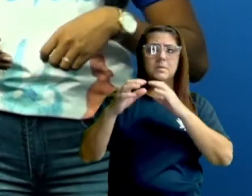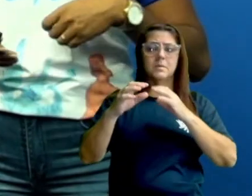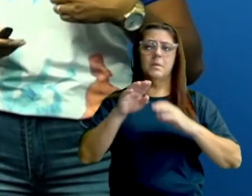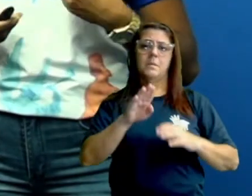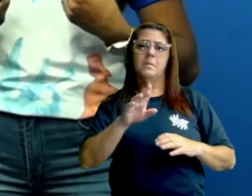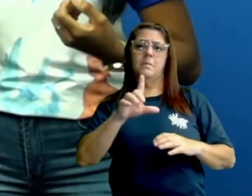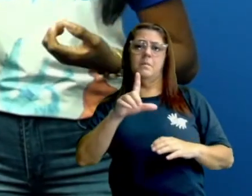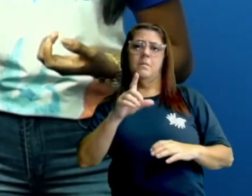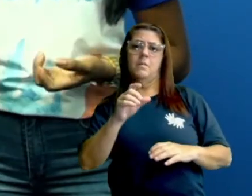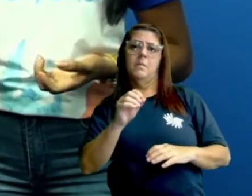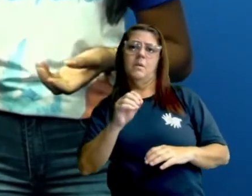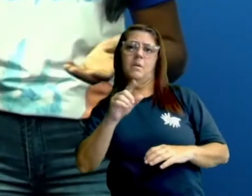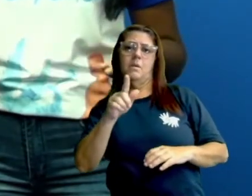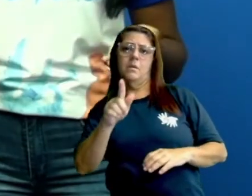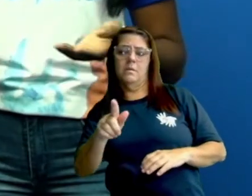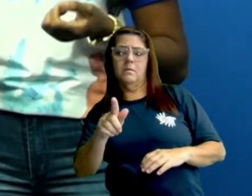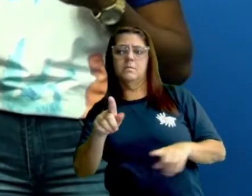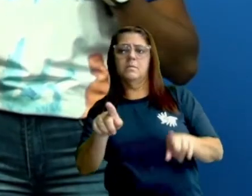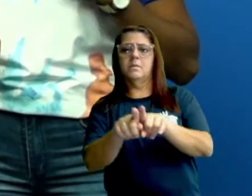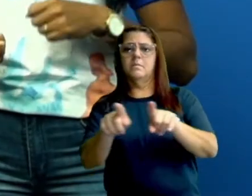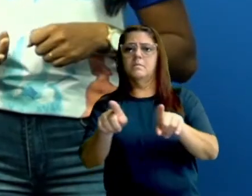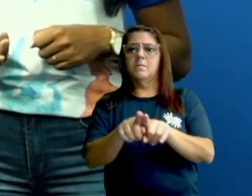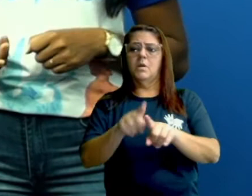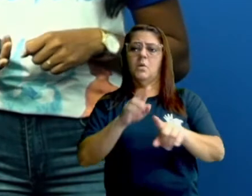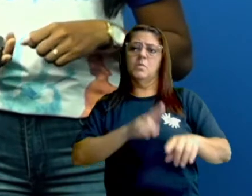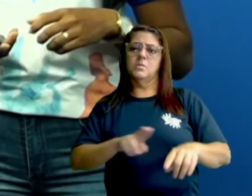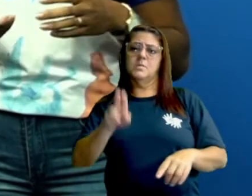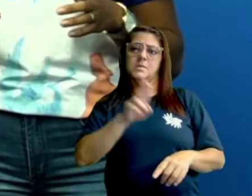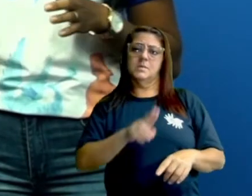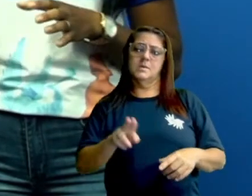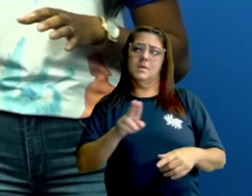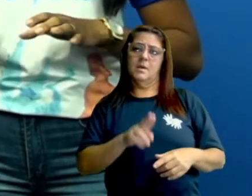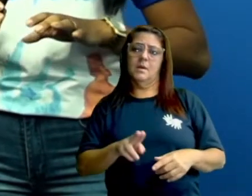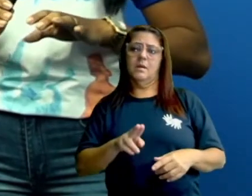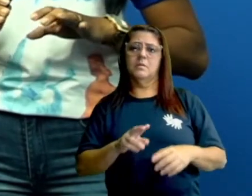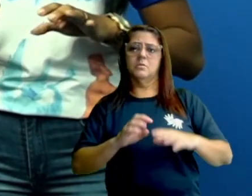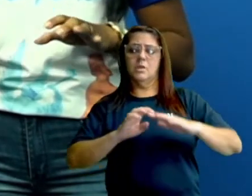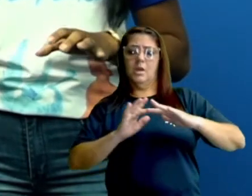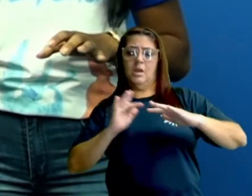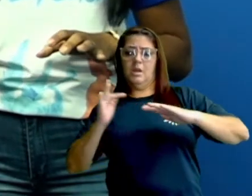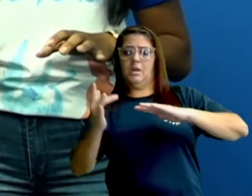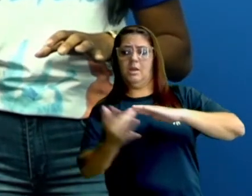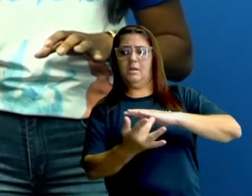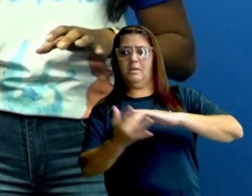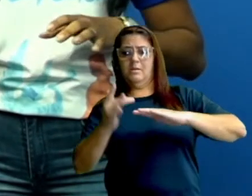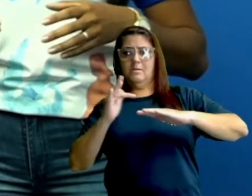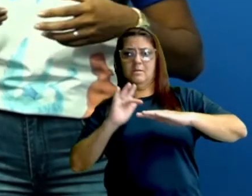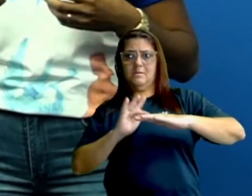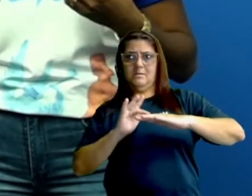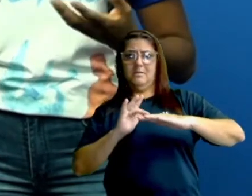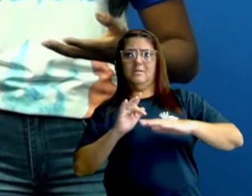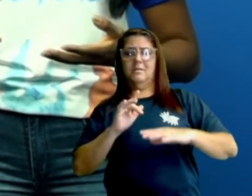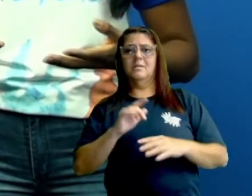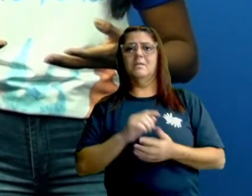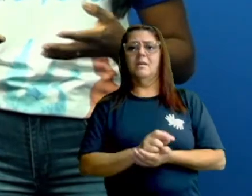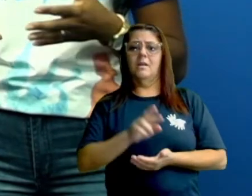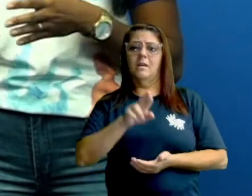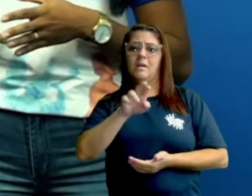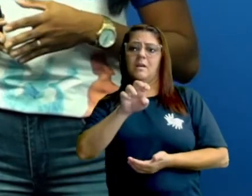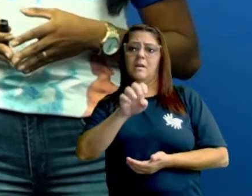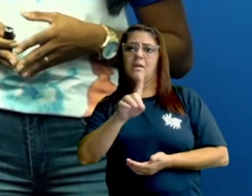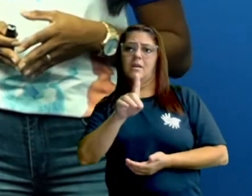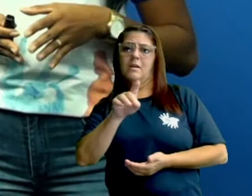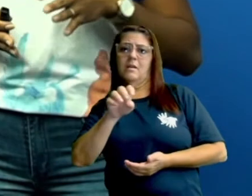blog, também muito utilizado, principalmente nos dias atuais. Rede social, a gente nem fala, né, gente? A gente tem esse contato aí todos